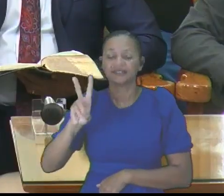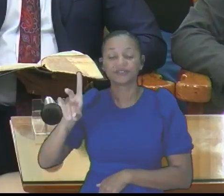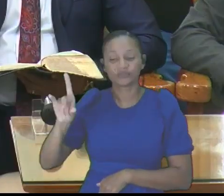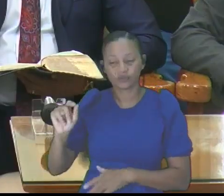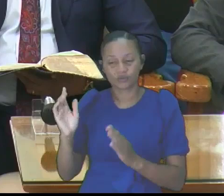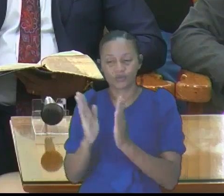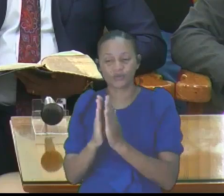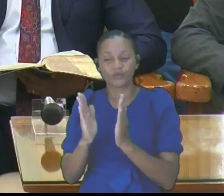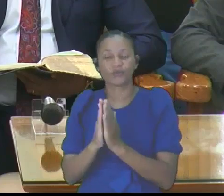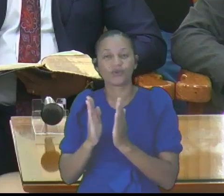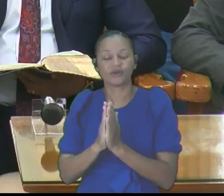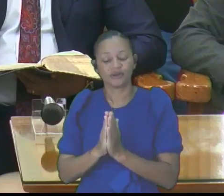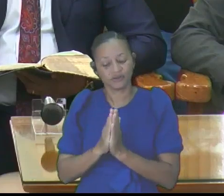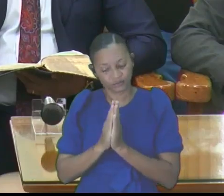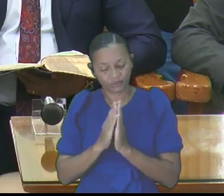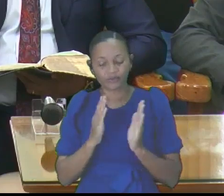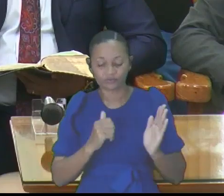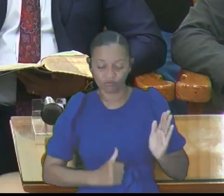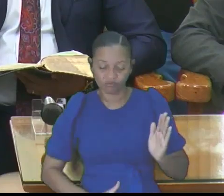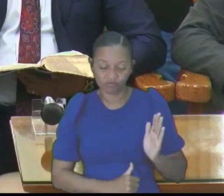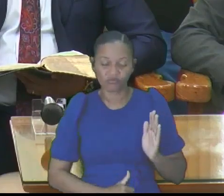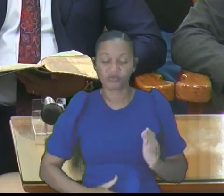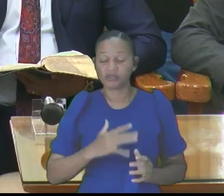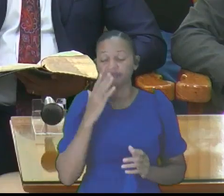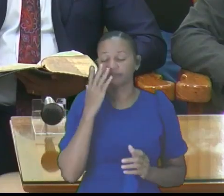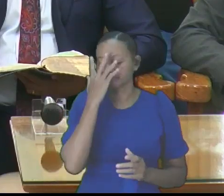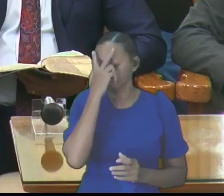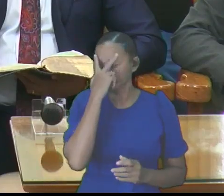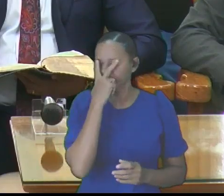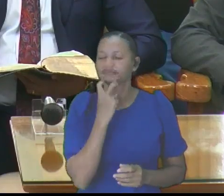Orando e jejuando. E cego.